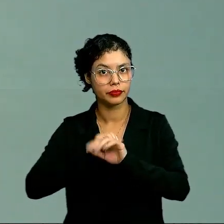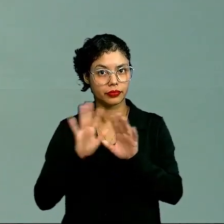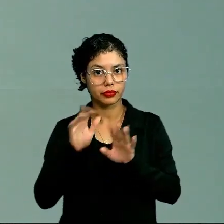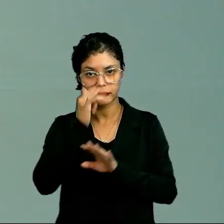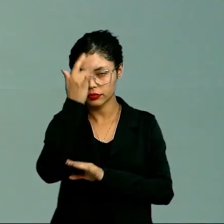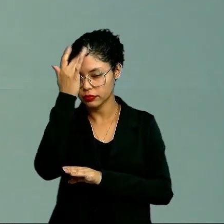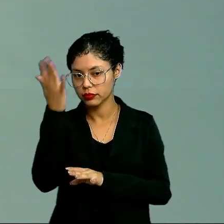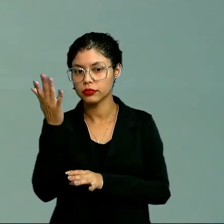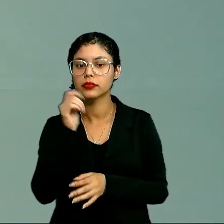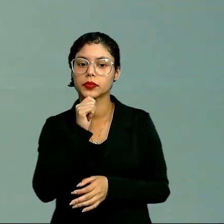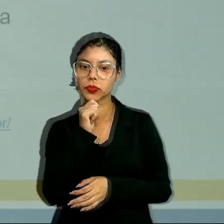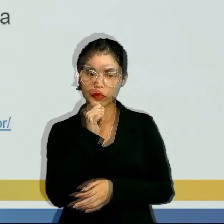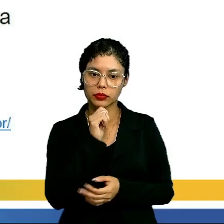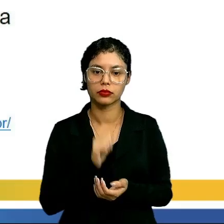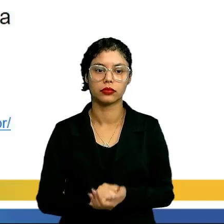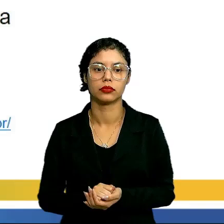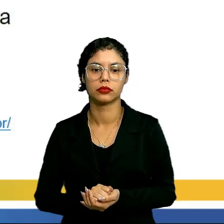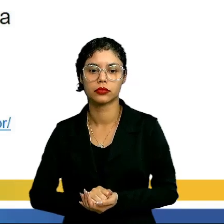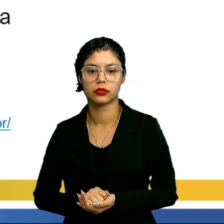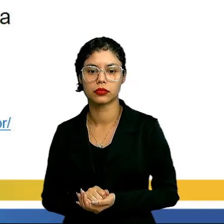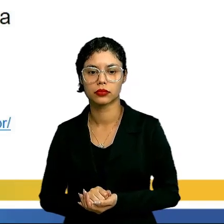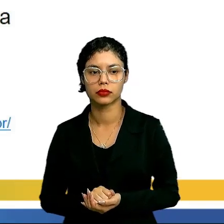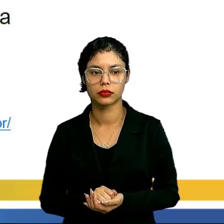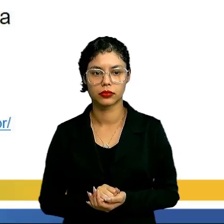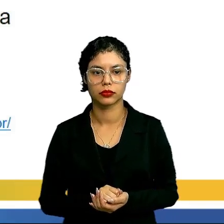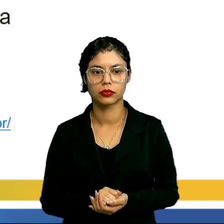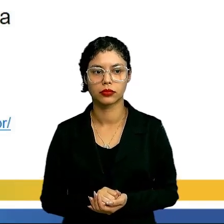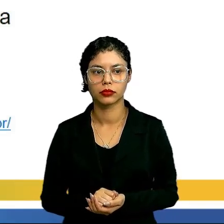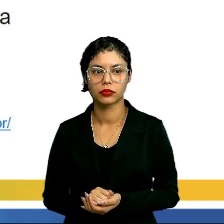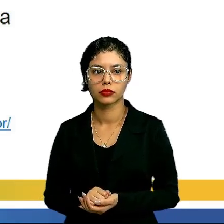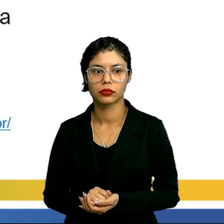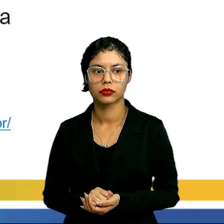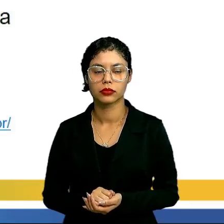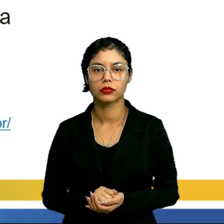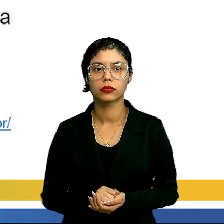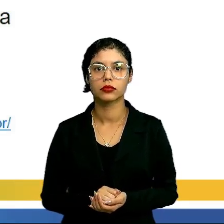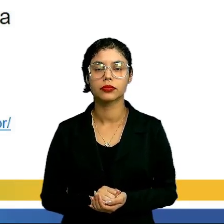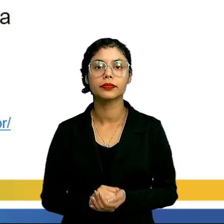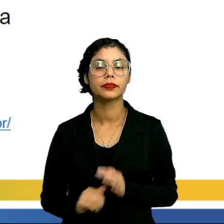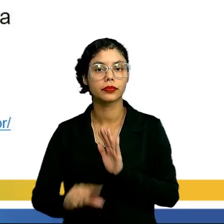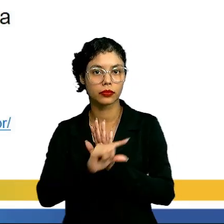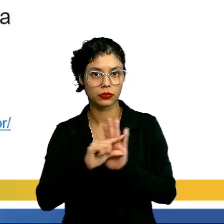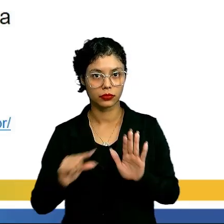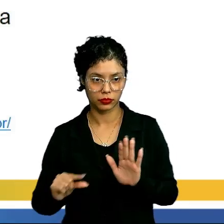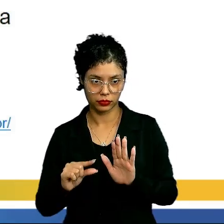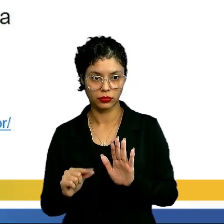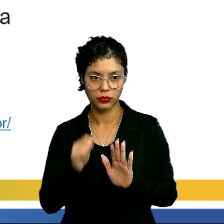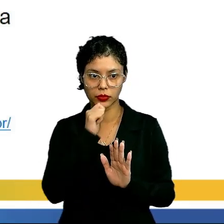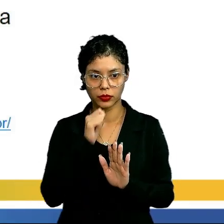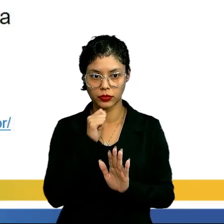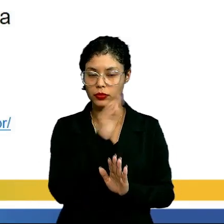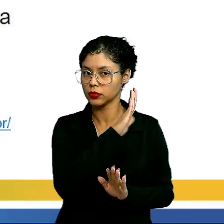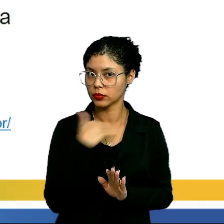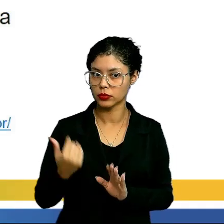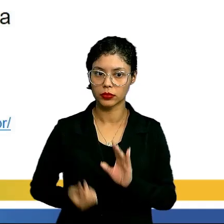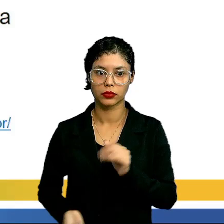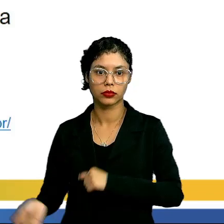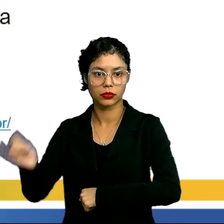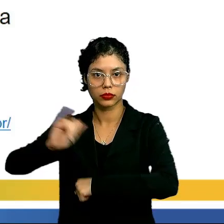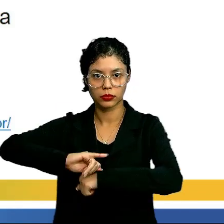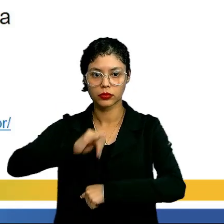fácil eles conduzirem esse tráfico. Vamos continuar. A taxa média de assassinato nas capitais